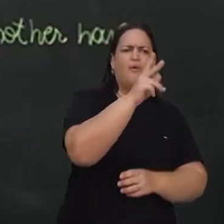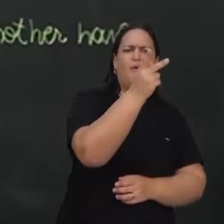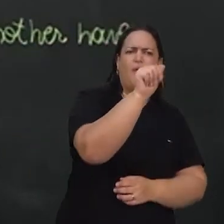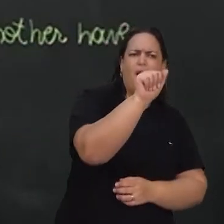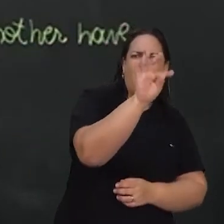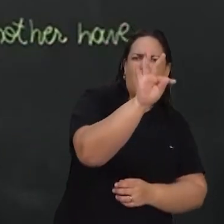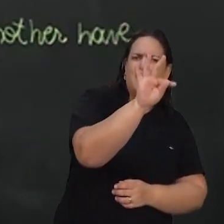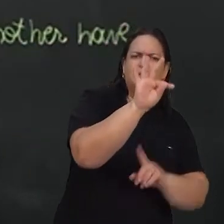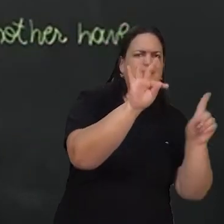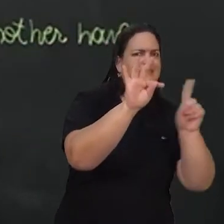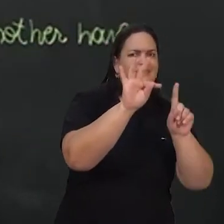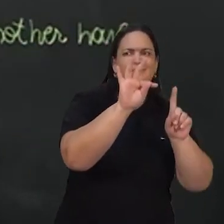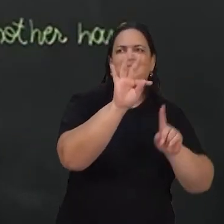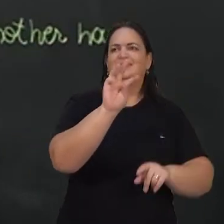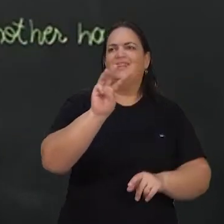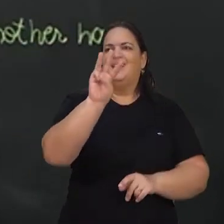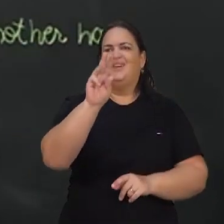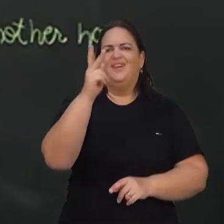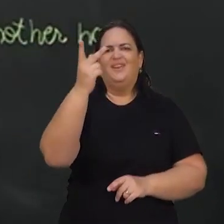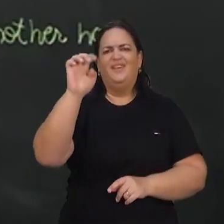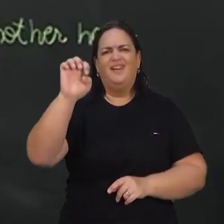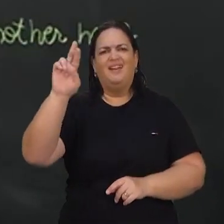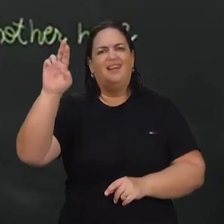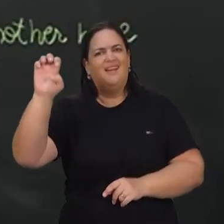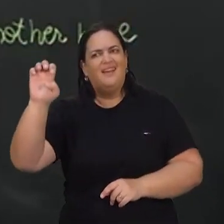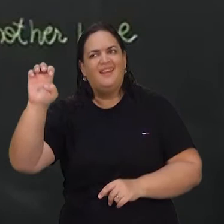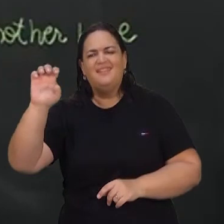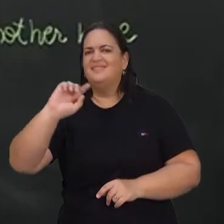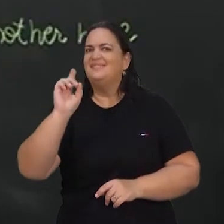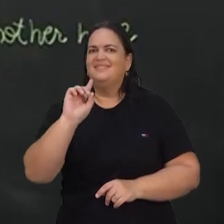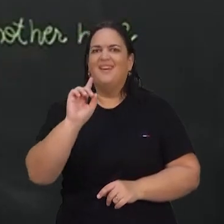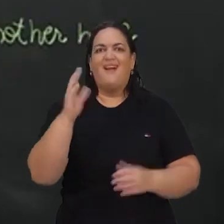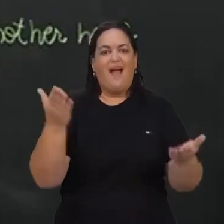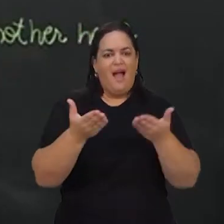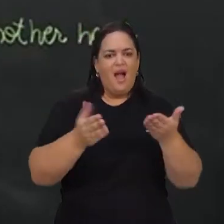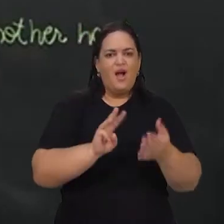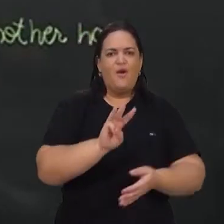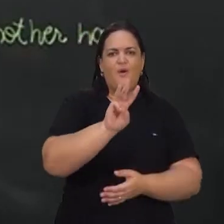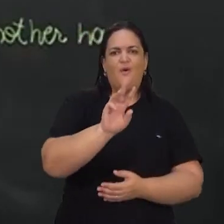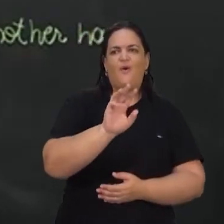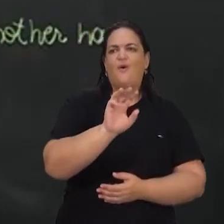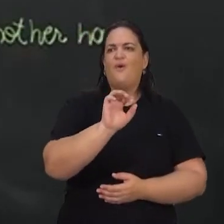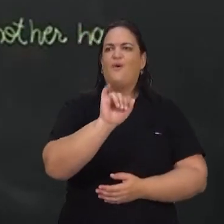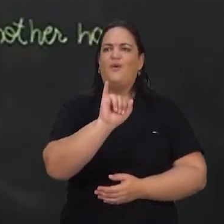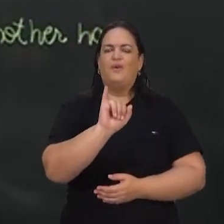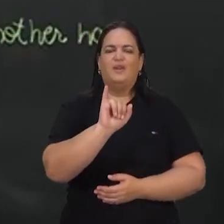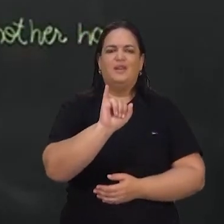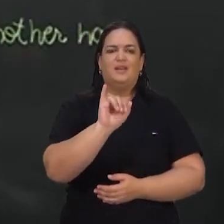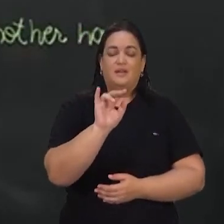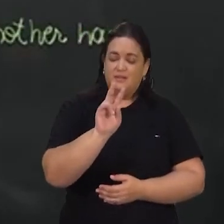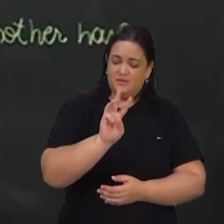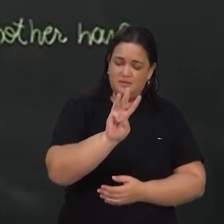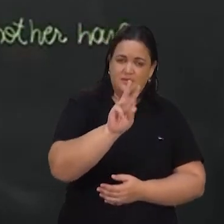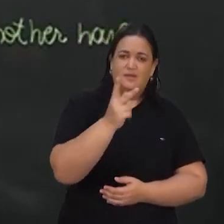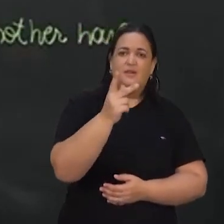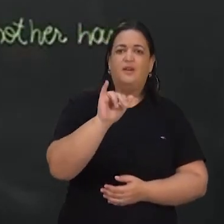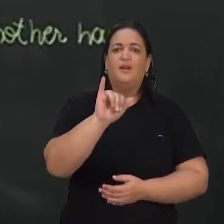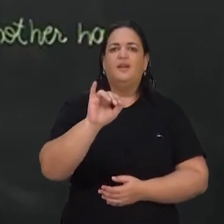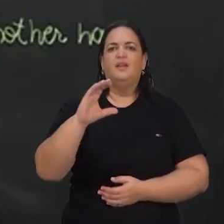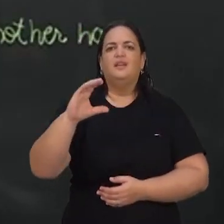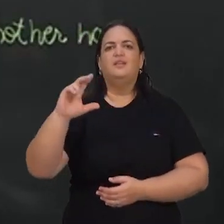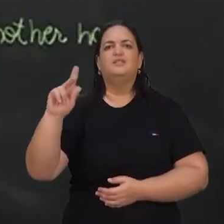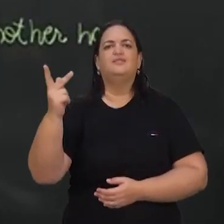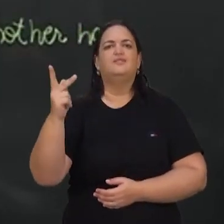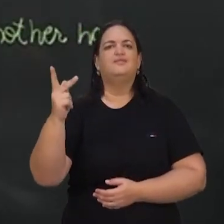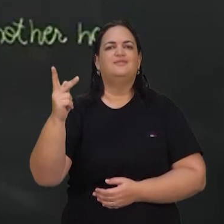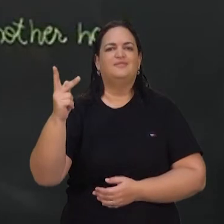trouxe outra palavrinha para ajudar. Nós temos o which. O which, ele significa a mesma coisa que o what. Só que quando a gente